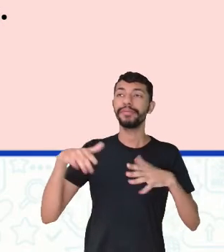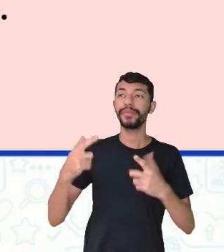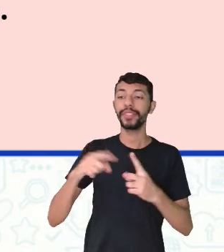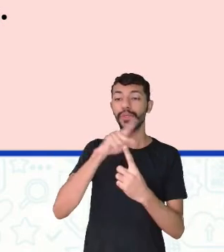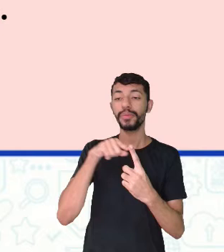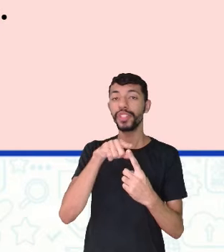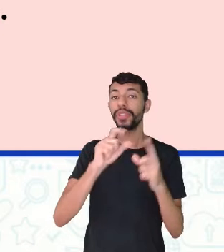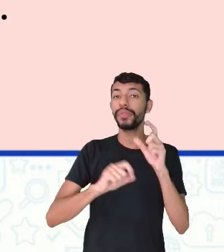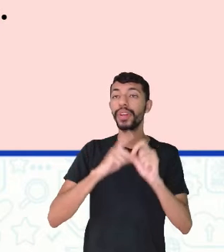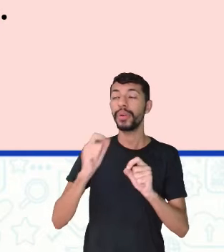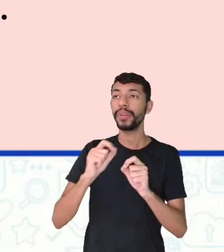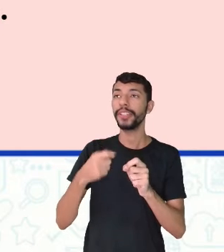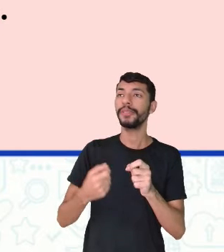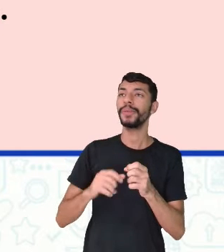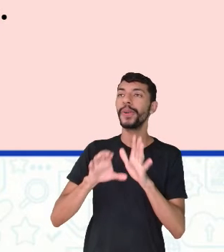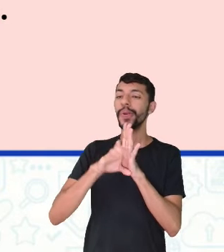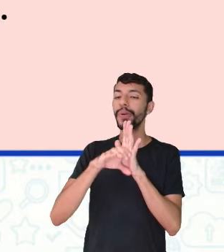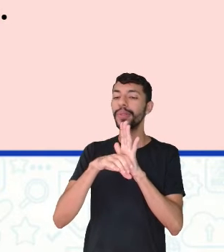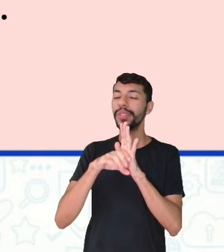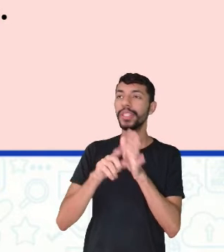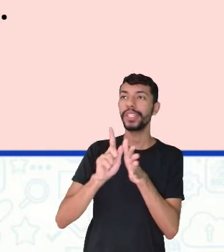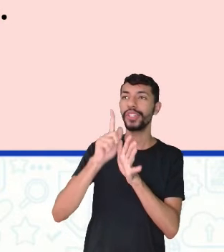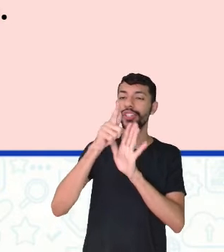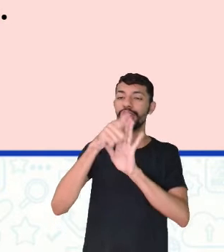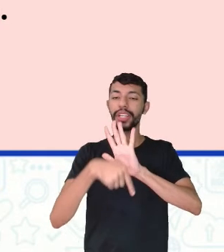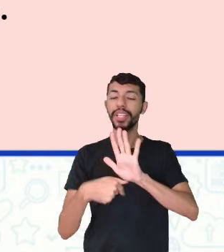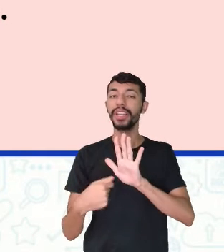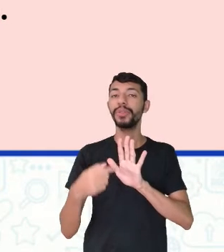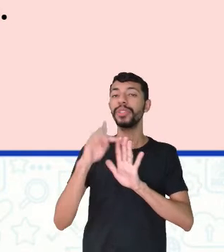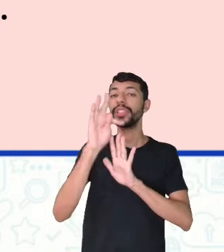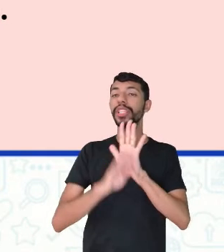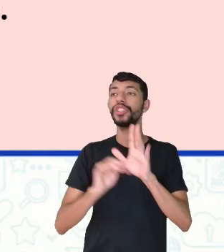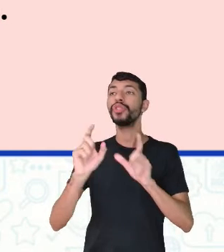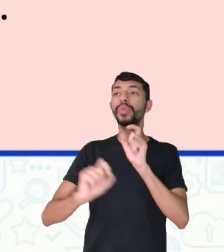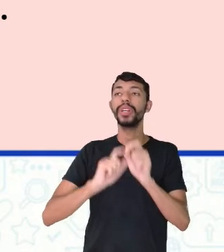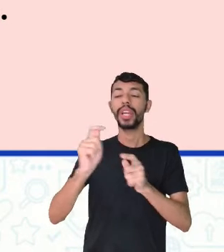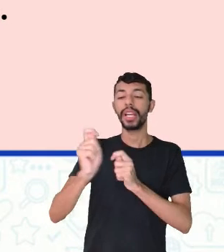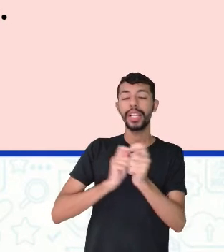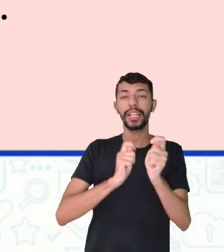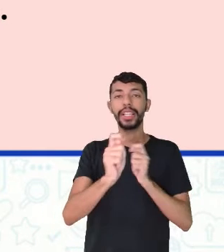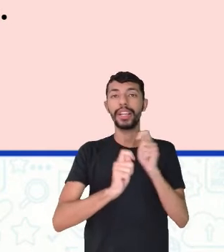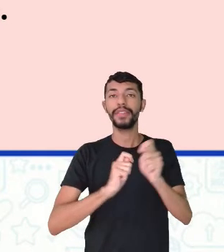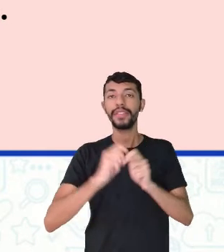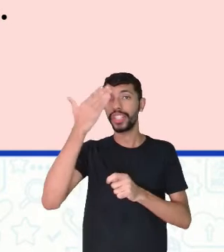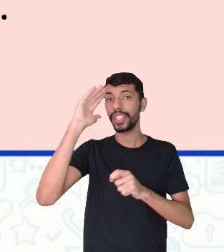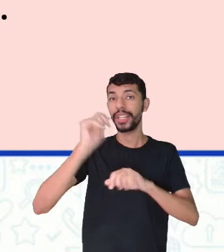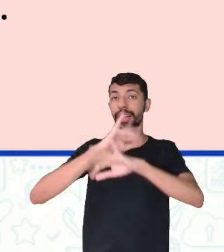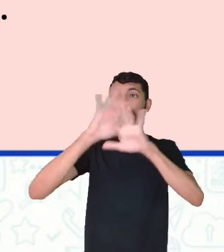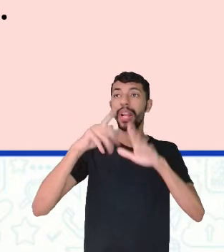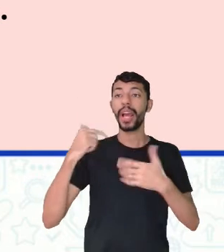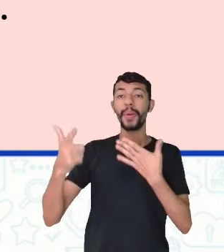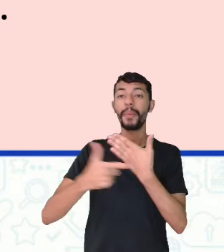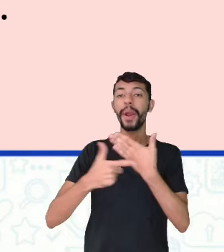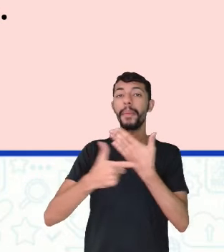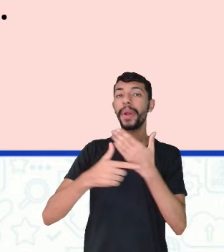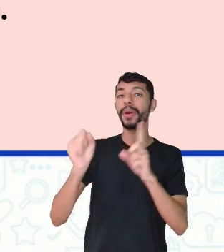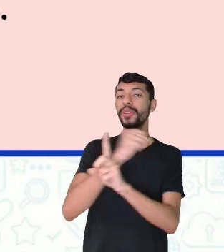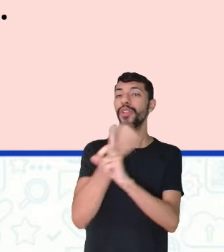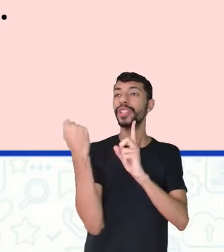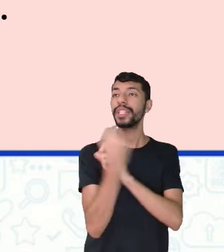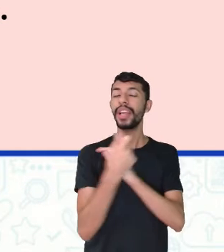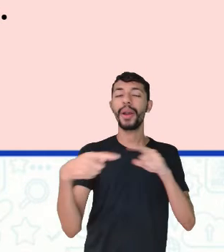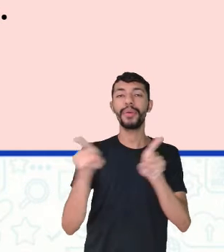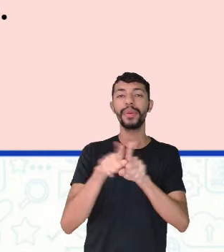construir um conceito para o gênero textual entrevista, considerando a sua função social e contexto